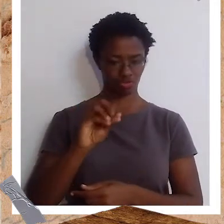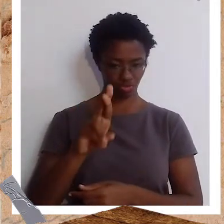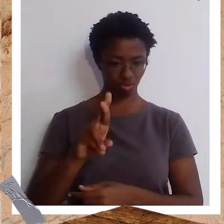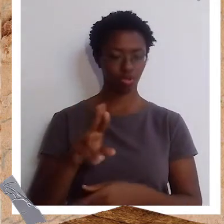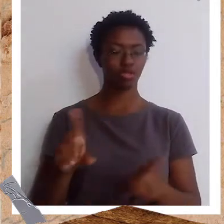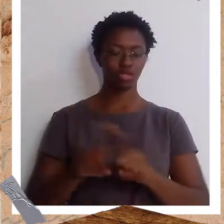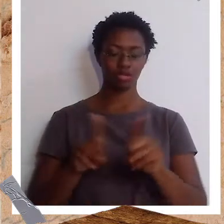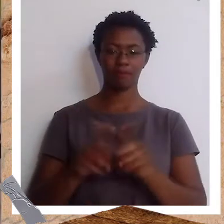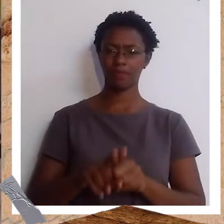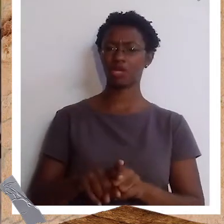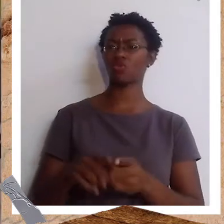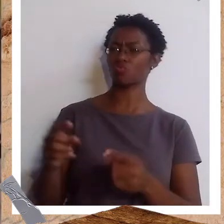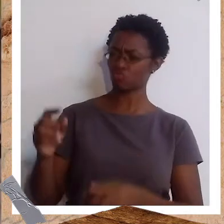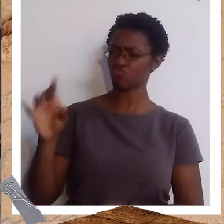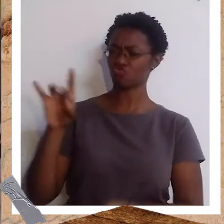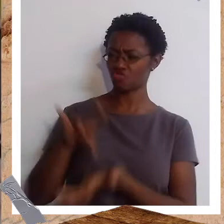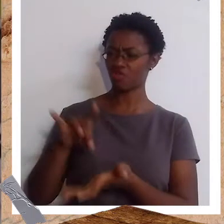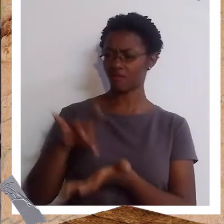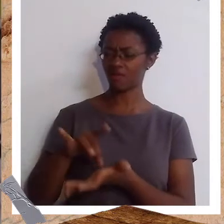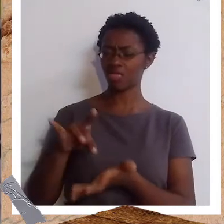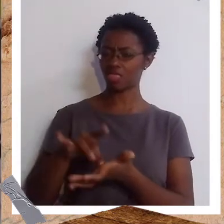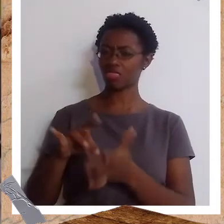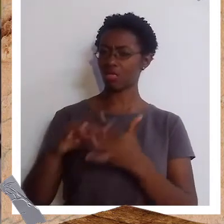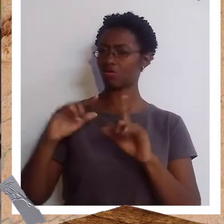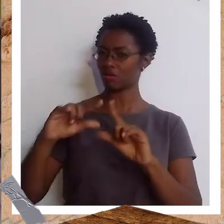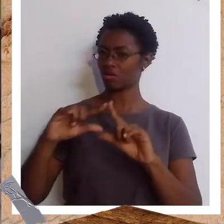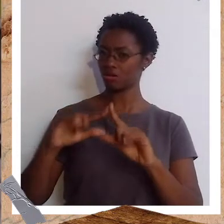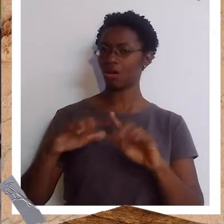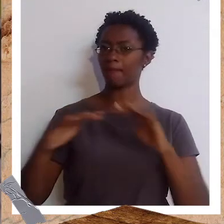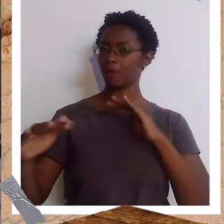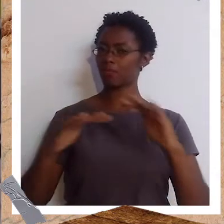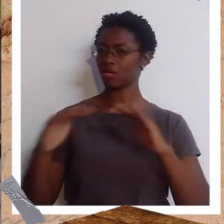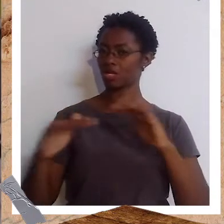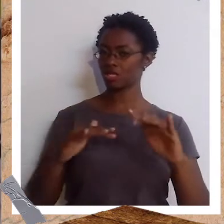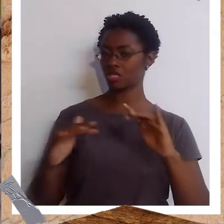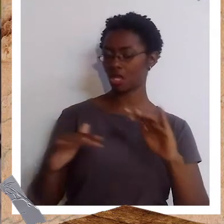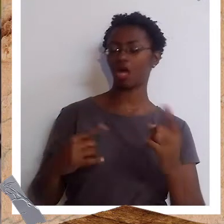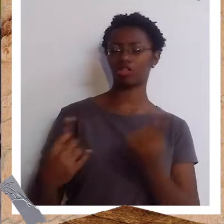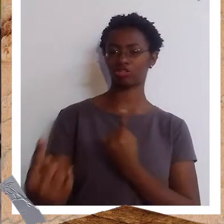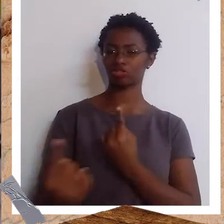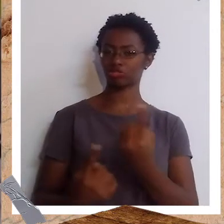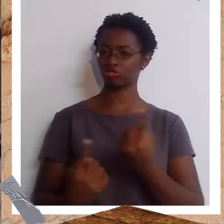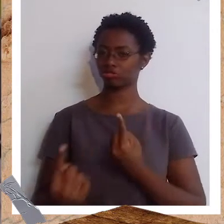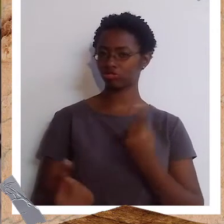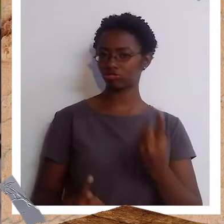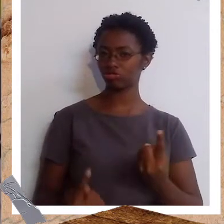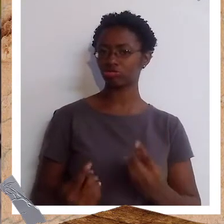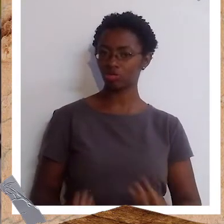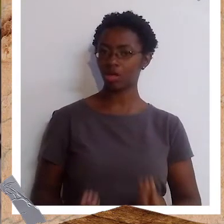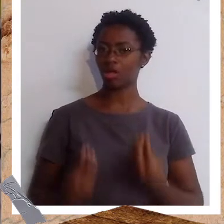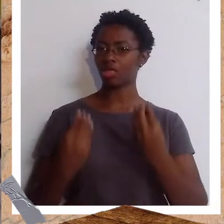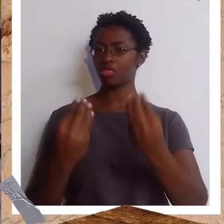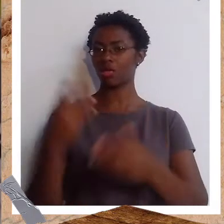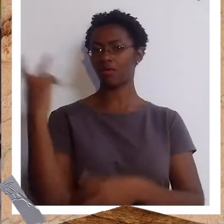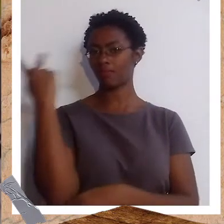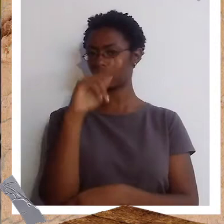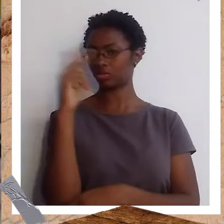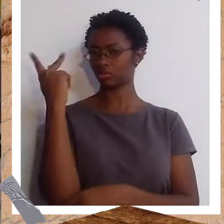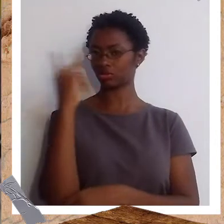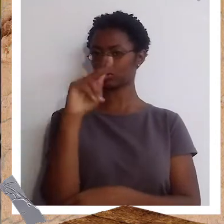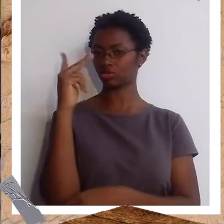originais, a mobilidade, o deslocamento, né, levar uma história,